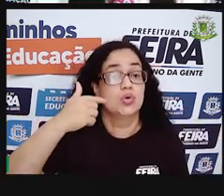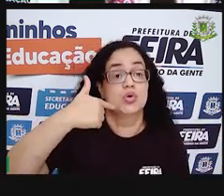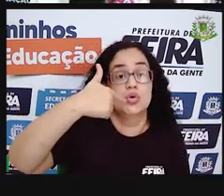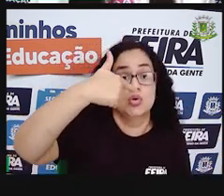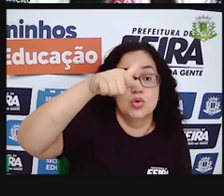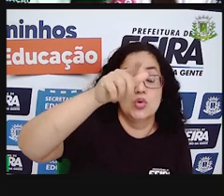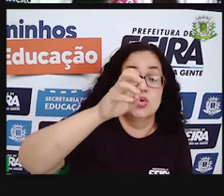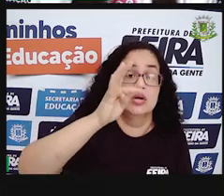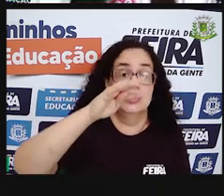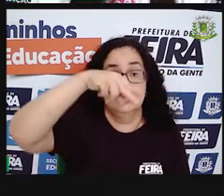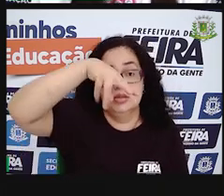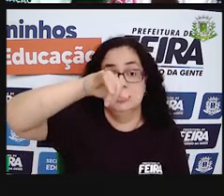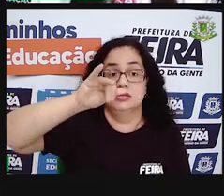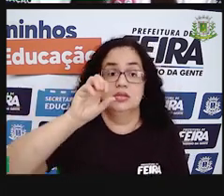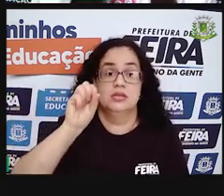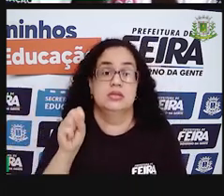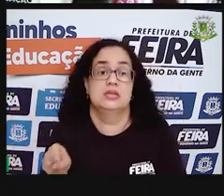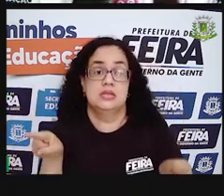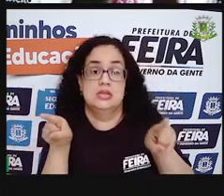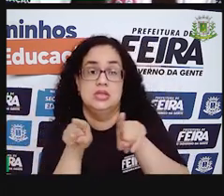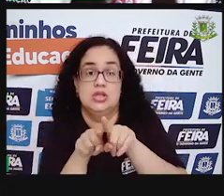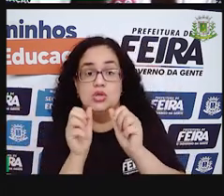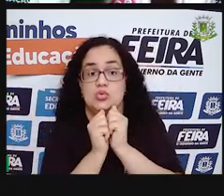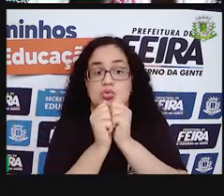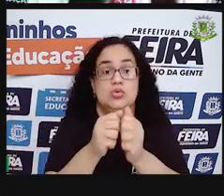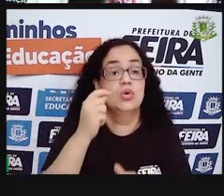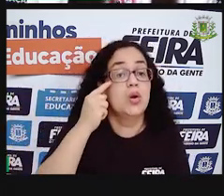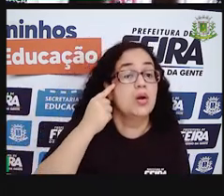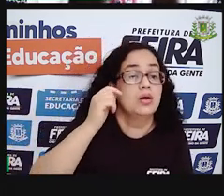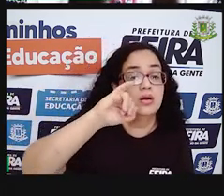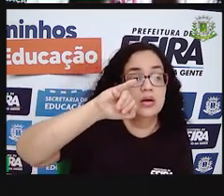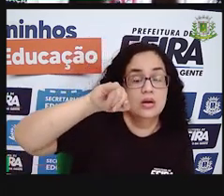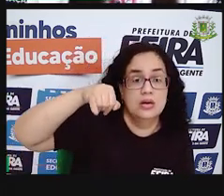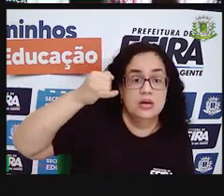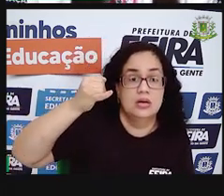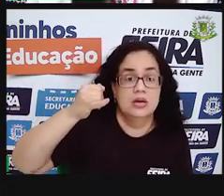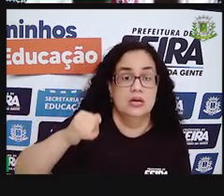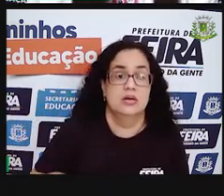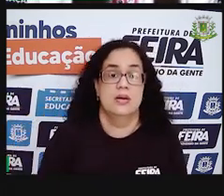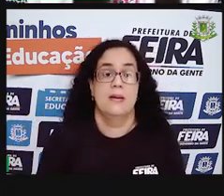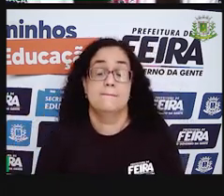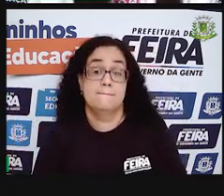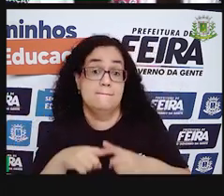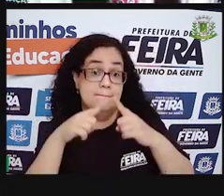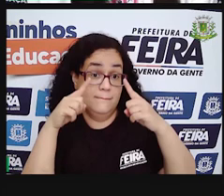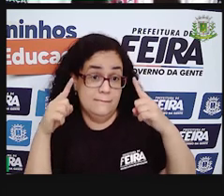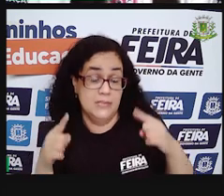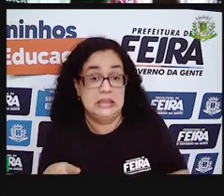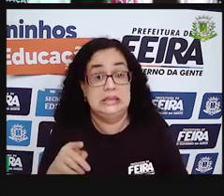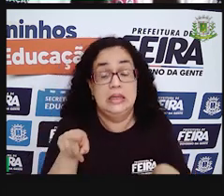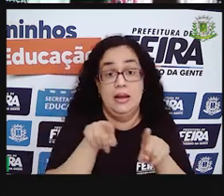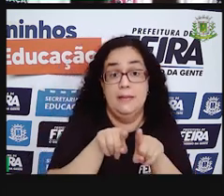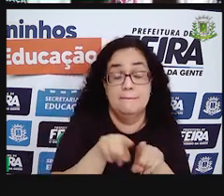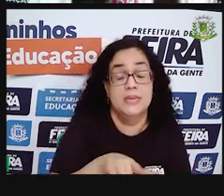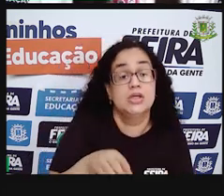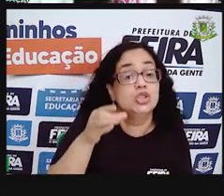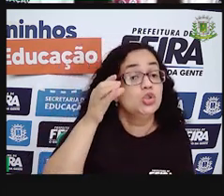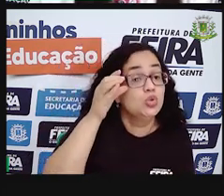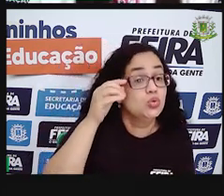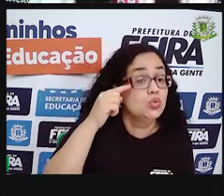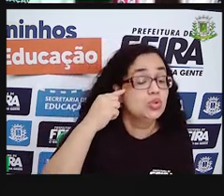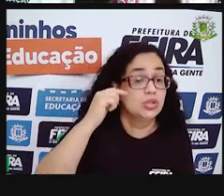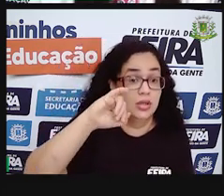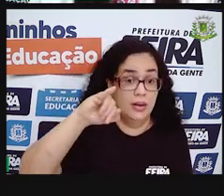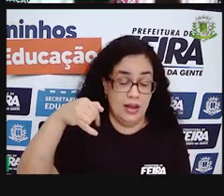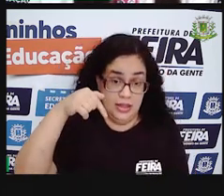outras etnias pertencentes também, né, vizinhos lá do Japão. Mas, assim, além dos japoneses, que é